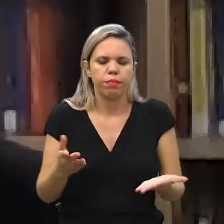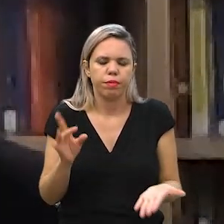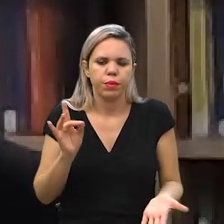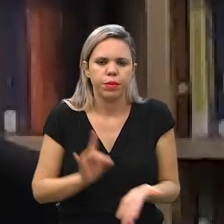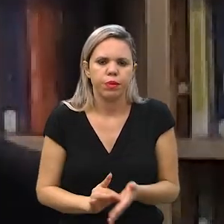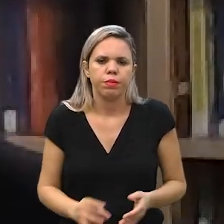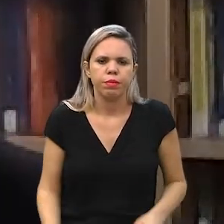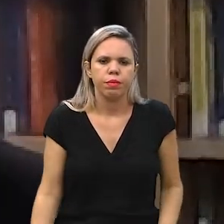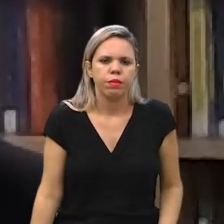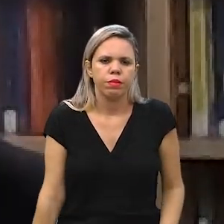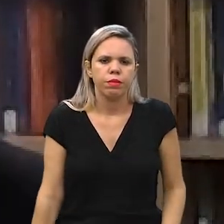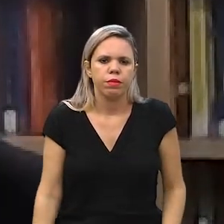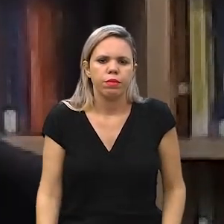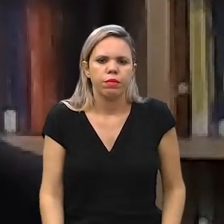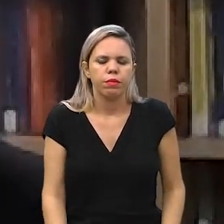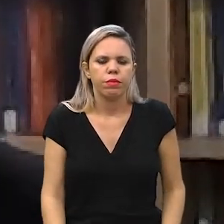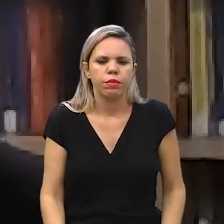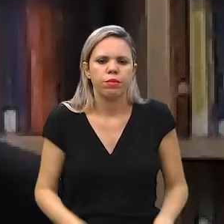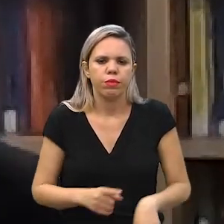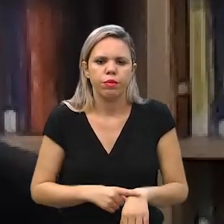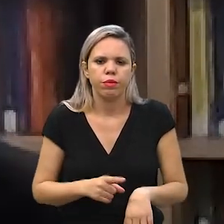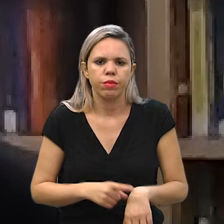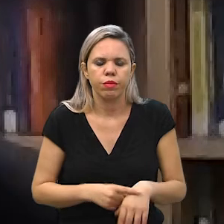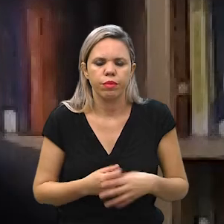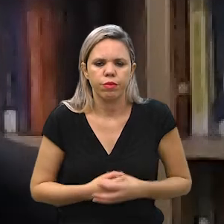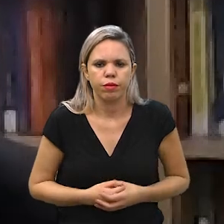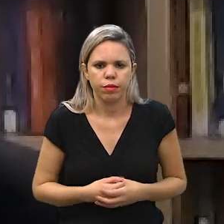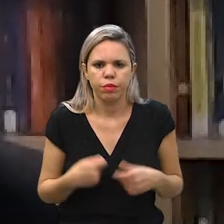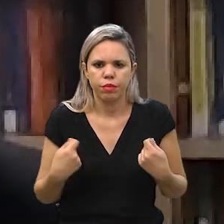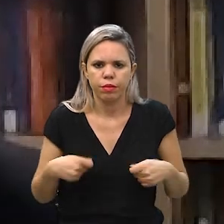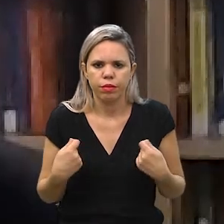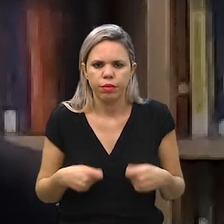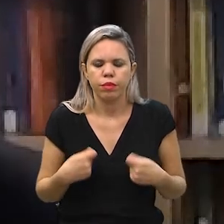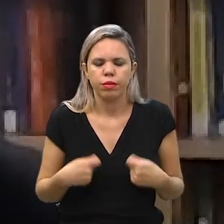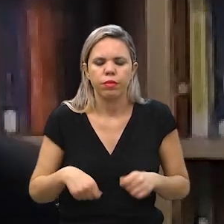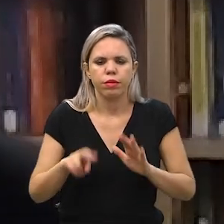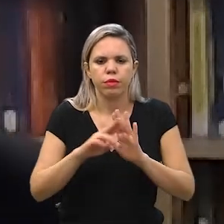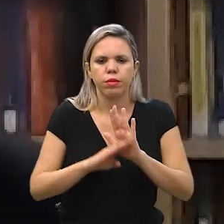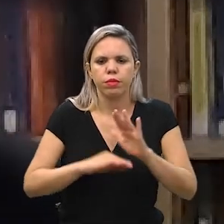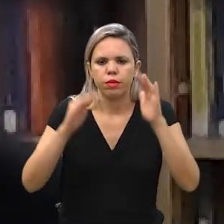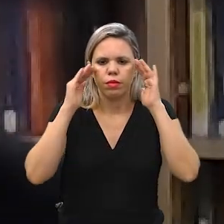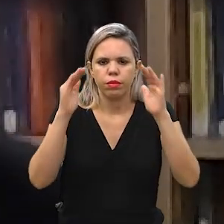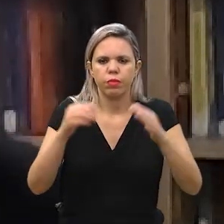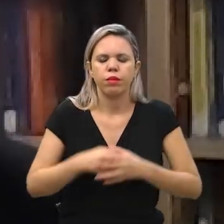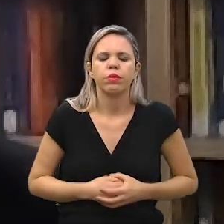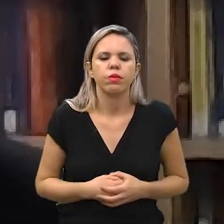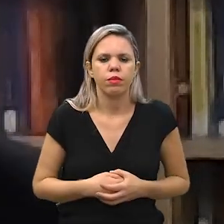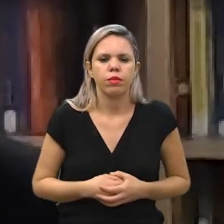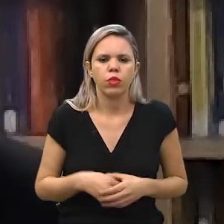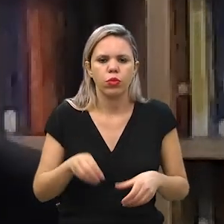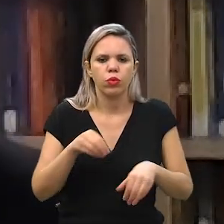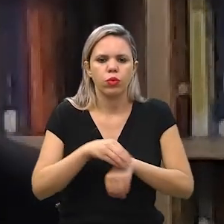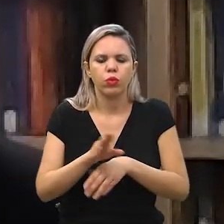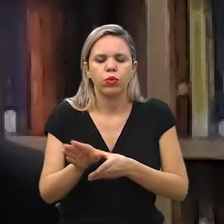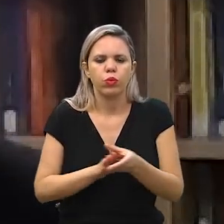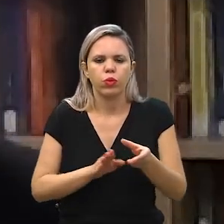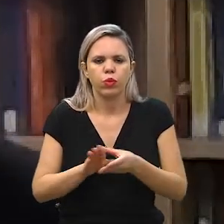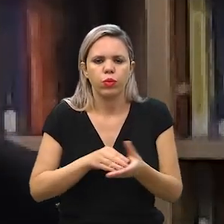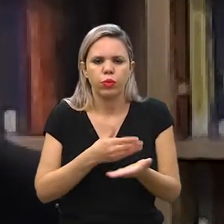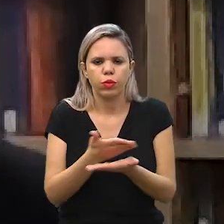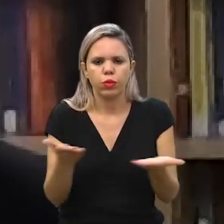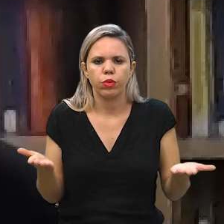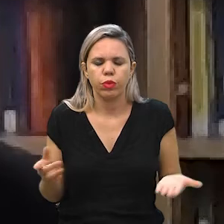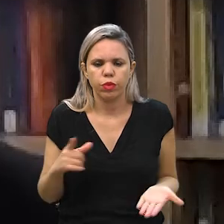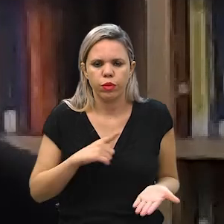fato, né, passamos por um momento que precisamos seguir os protocolos. Mas o que eu recomendo a vocês é